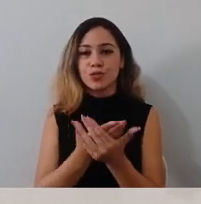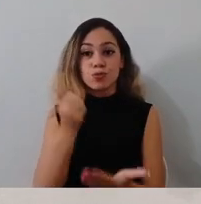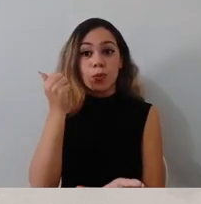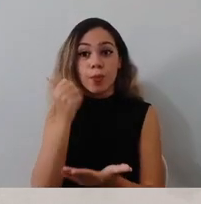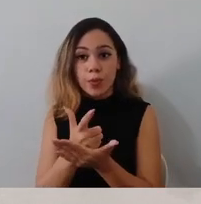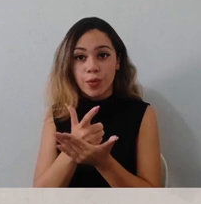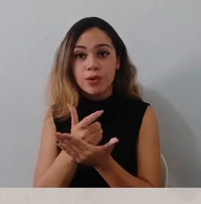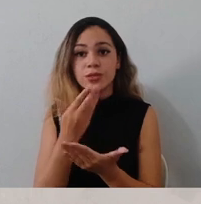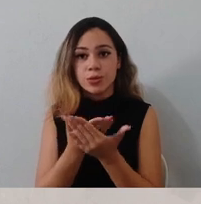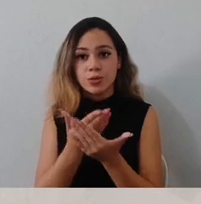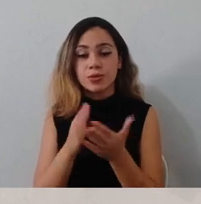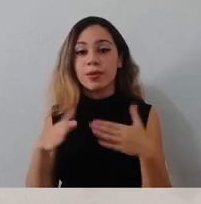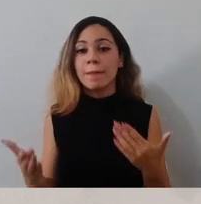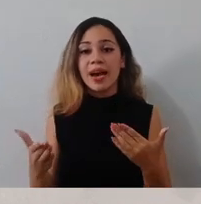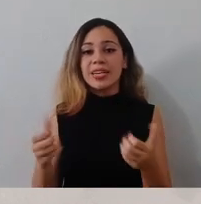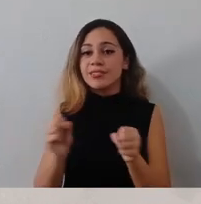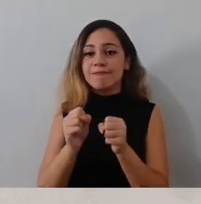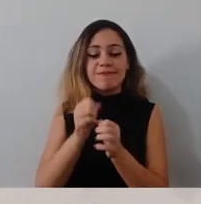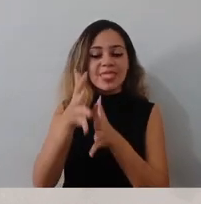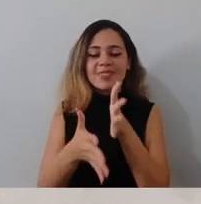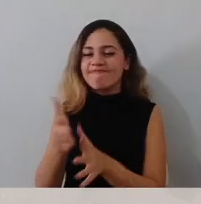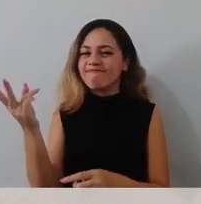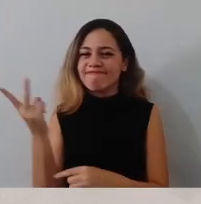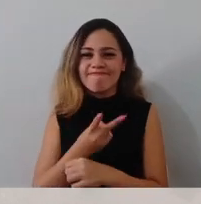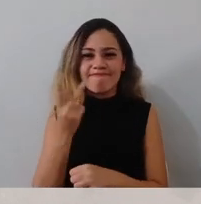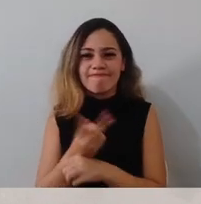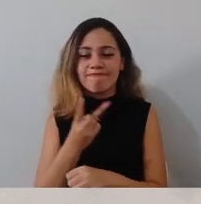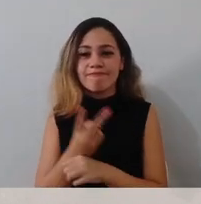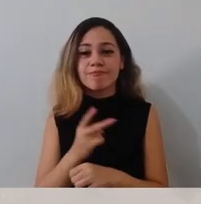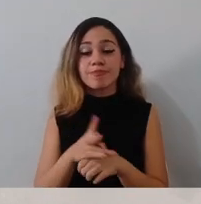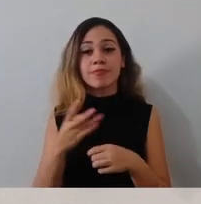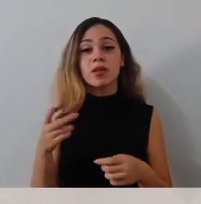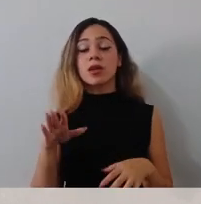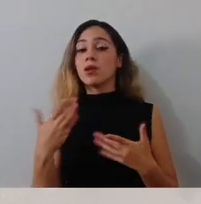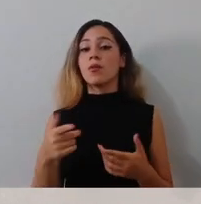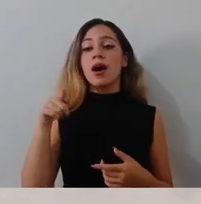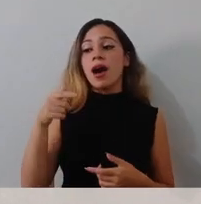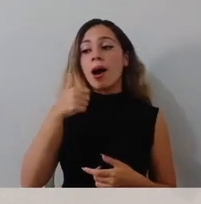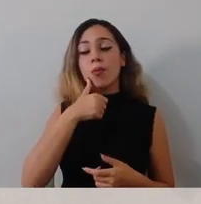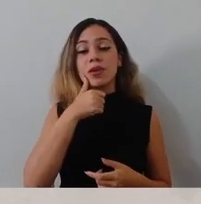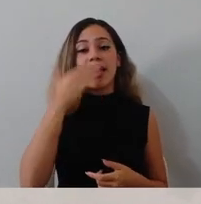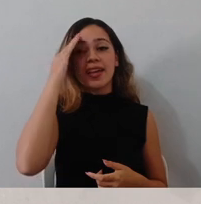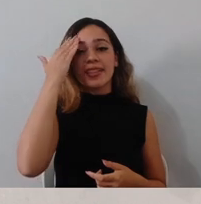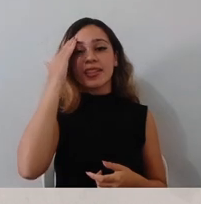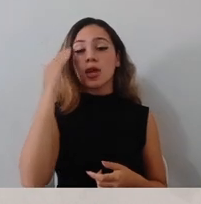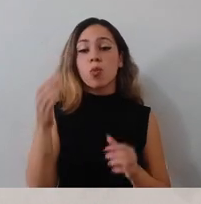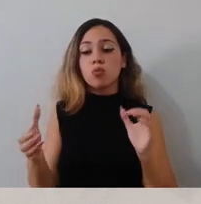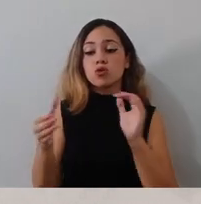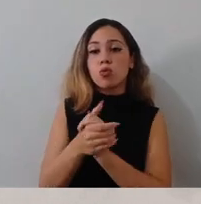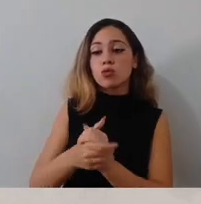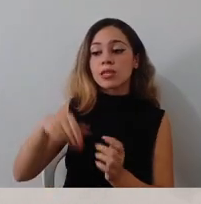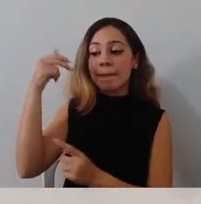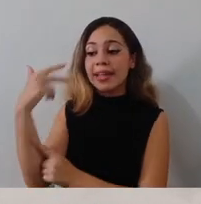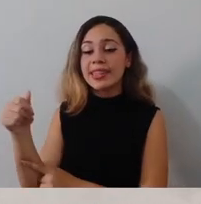na delegacia, sendo que ele interpretou tudo errado. Ele entendeu que era o esposo que havia batido na esposa,